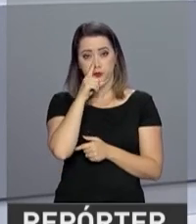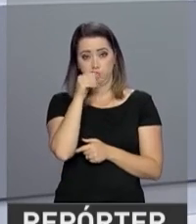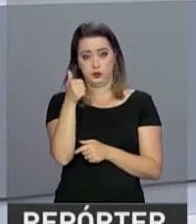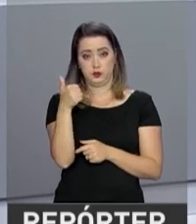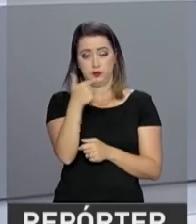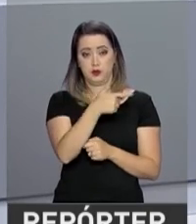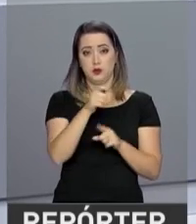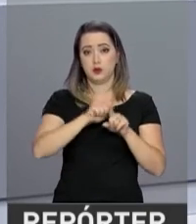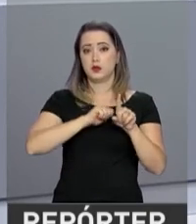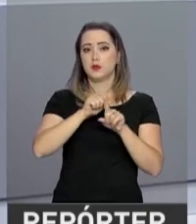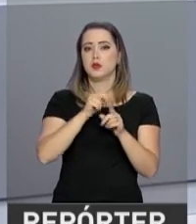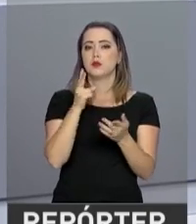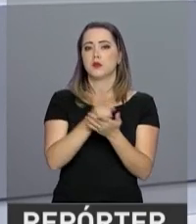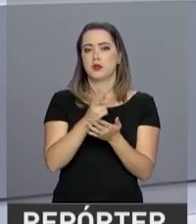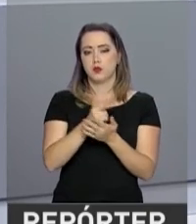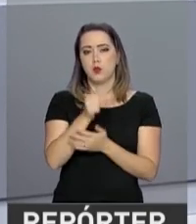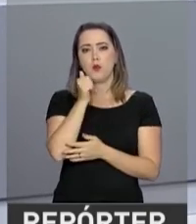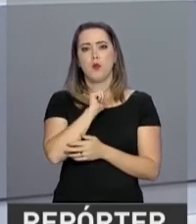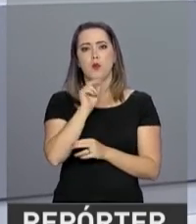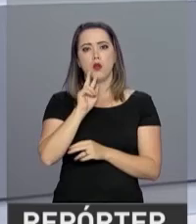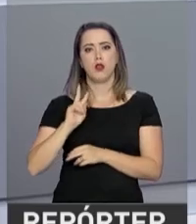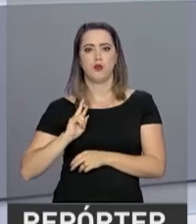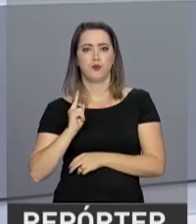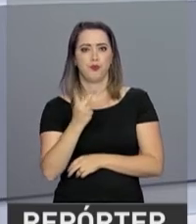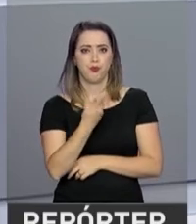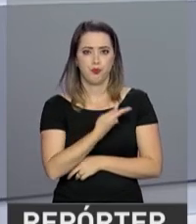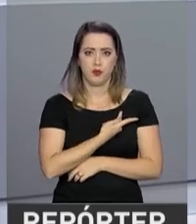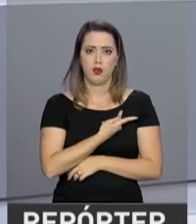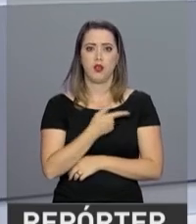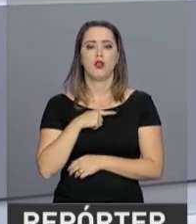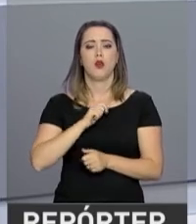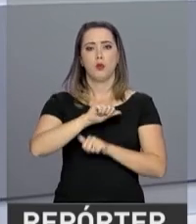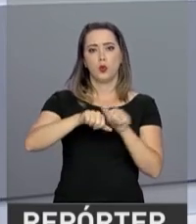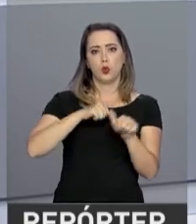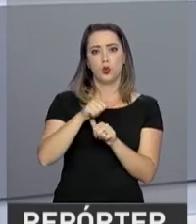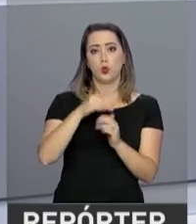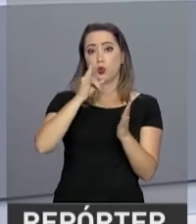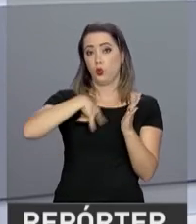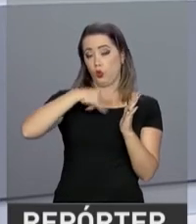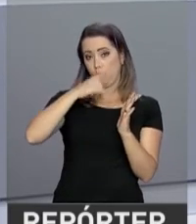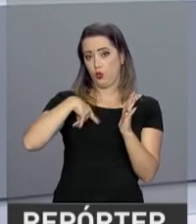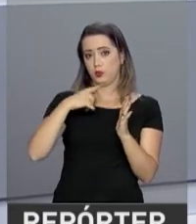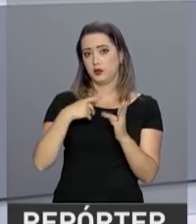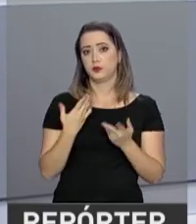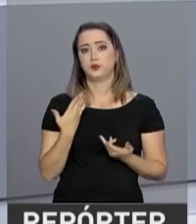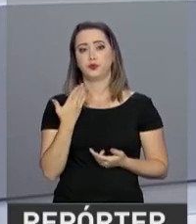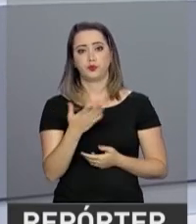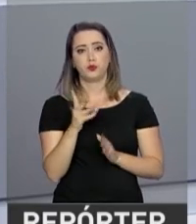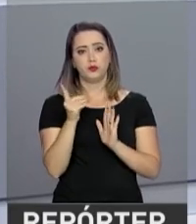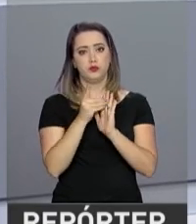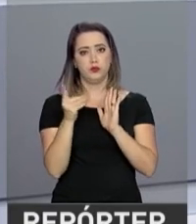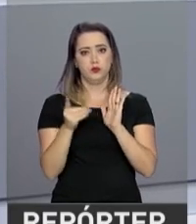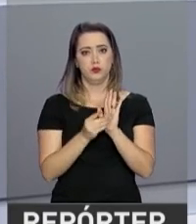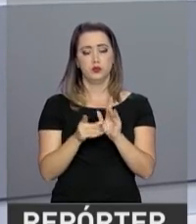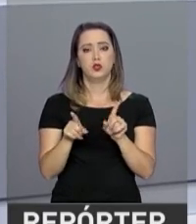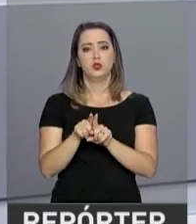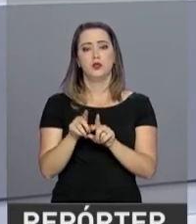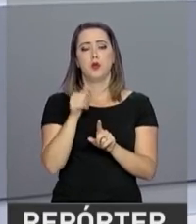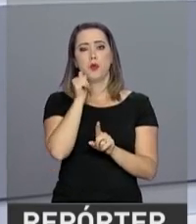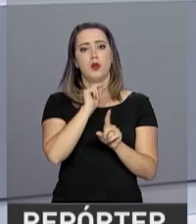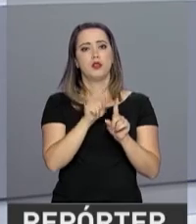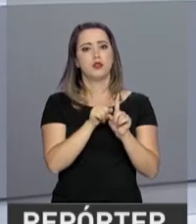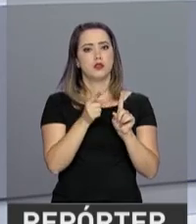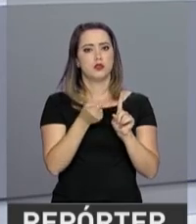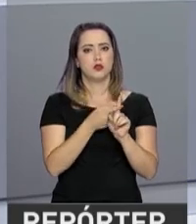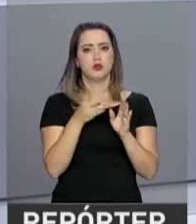inclusive mulheres transexuais que tenham alcançado a alteração de gênero nos registros civis o decreto também atende a